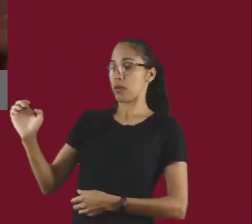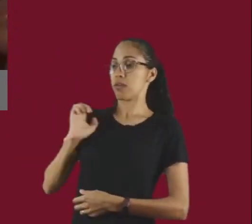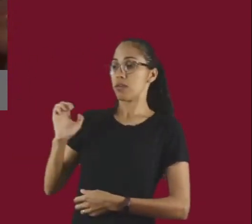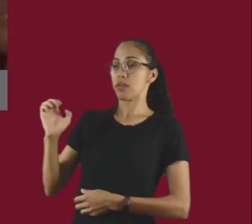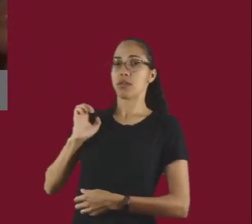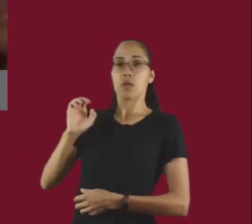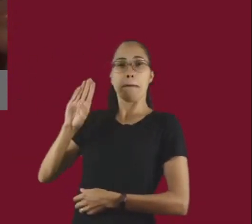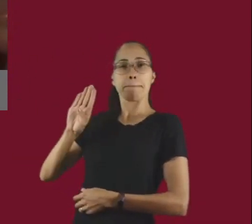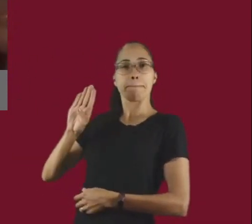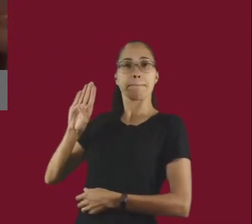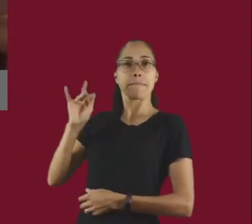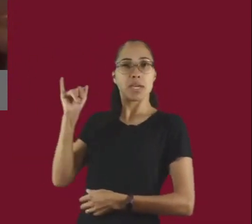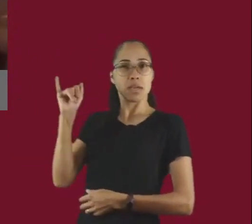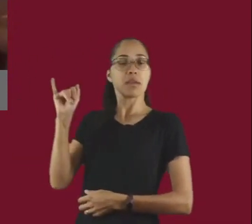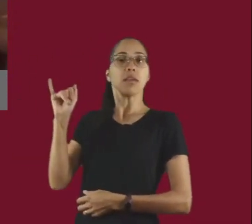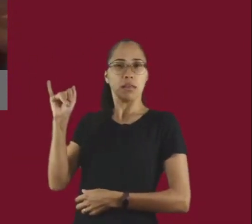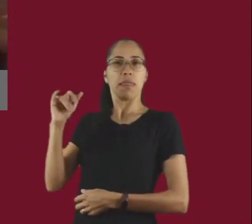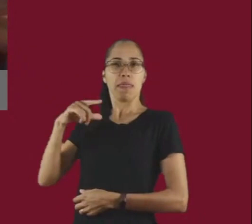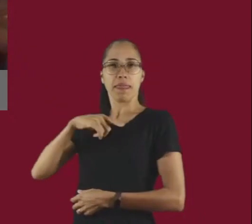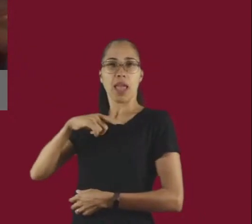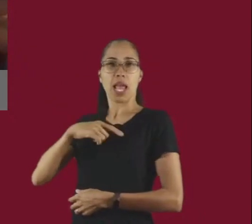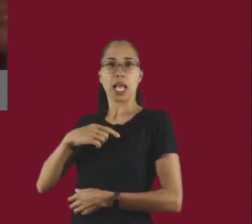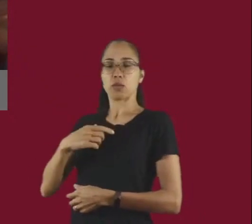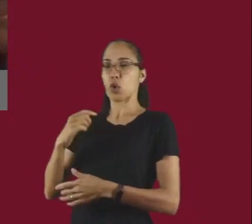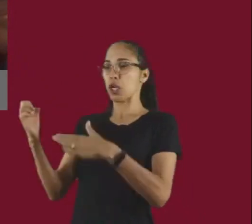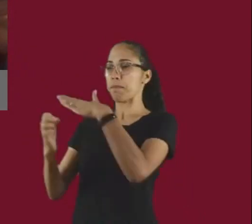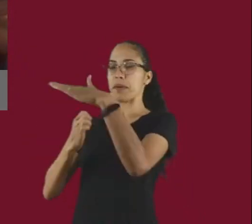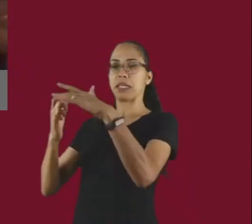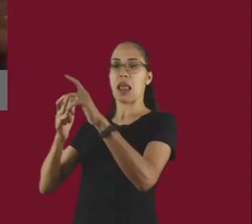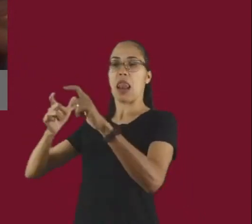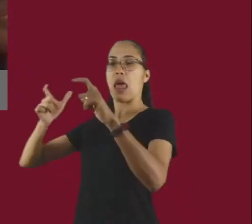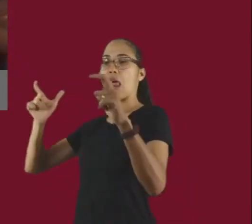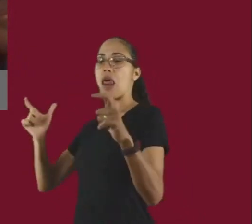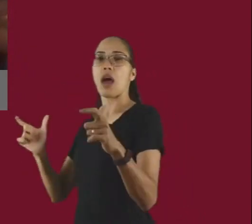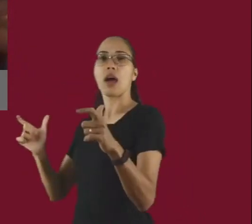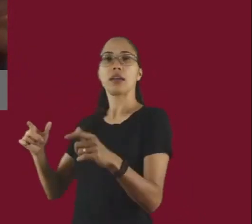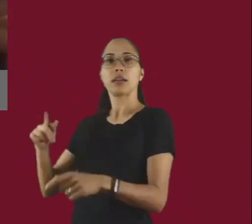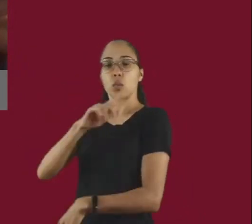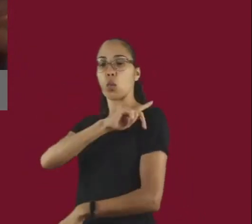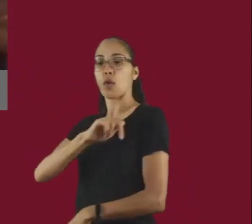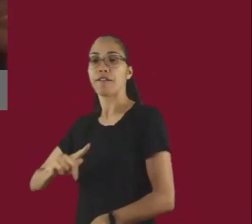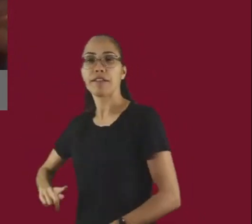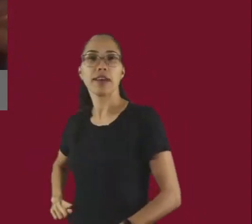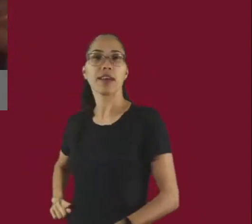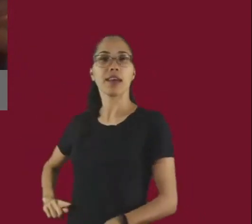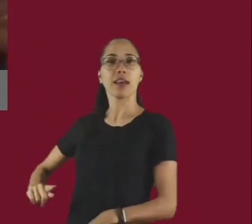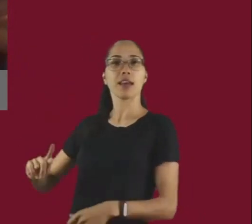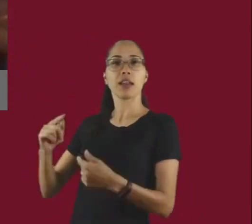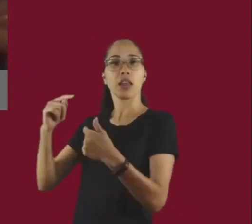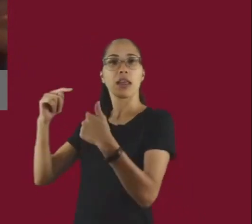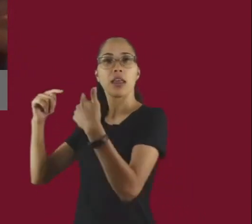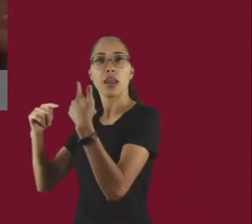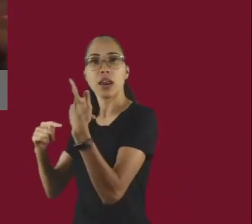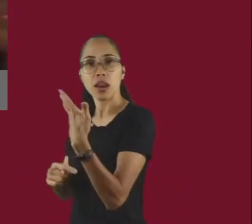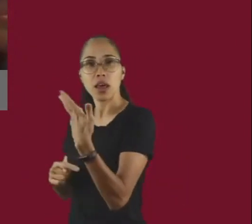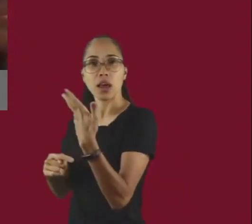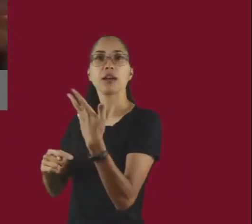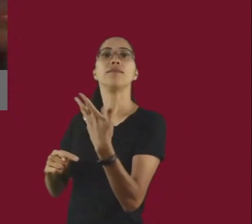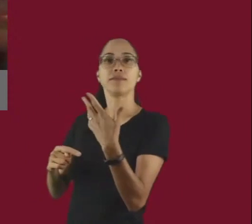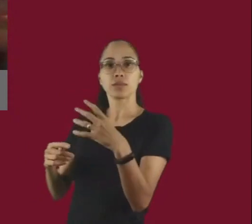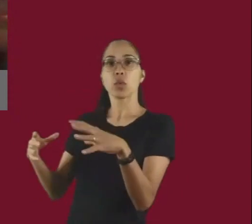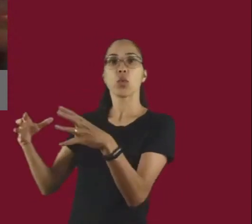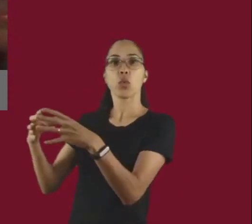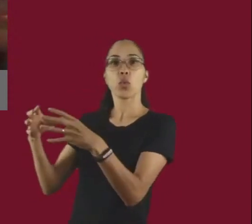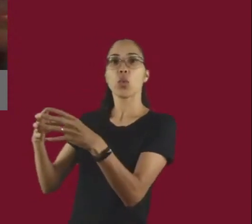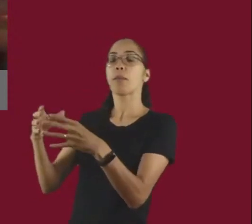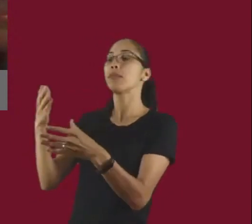supermilionários, suas corporações transnacionais, os governos, os parlamentos que servem a